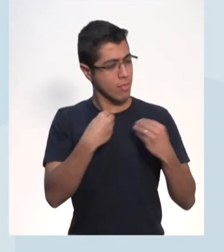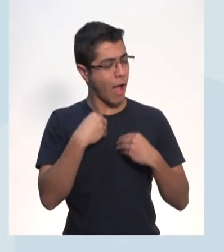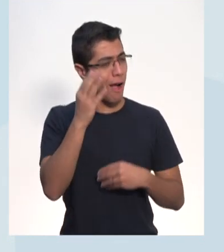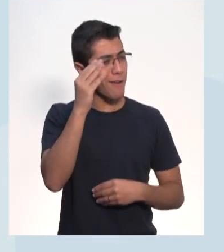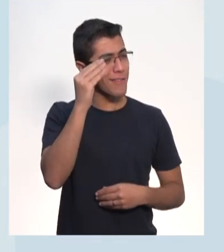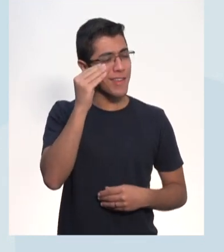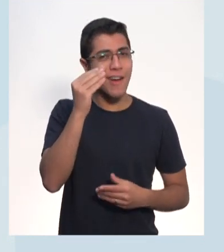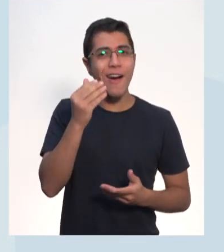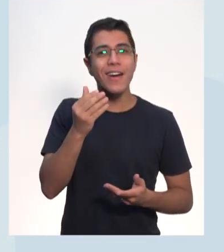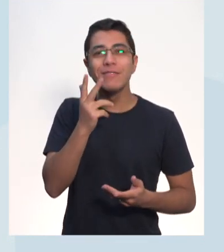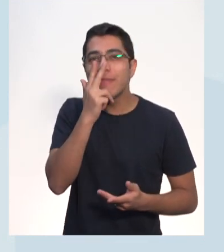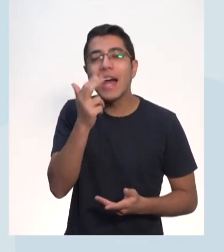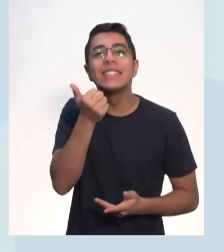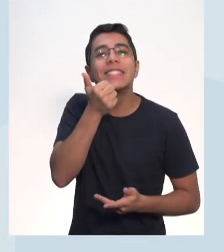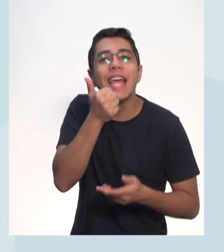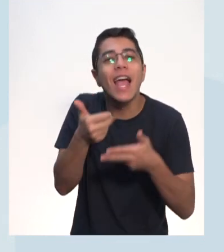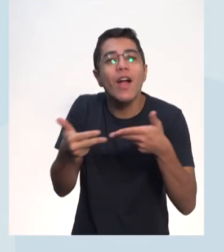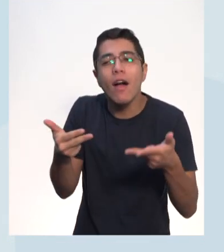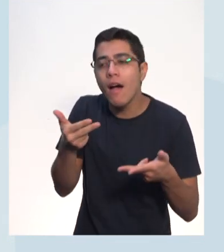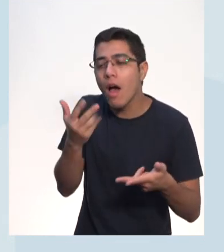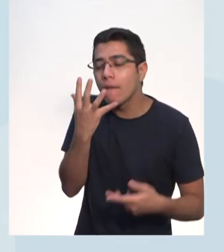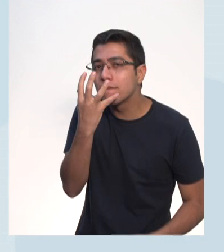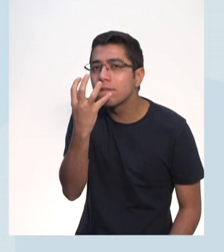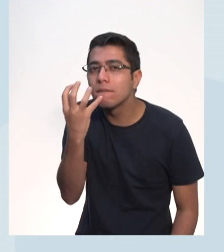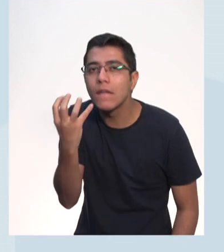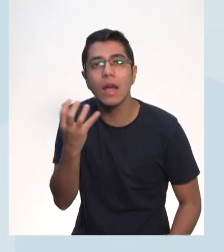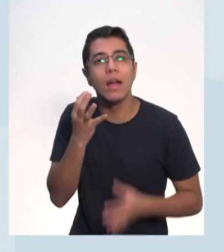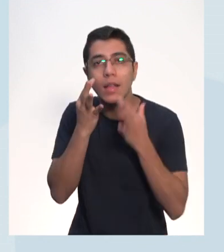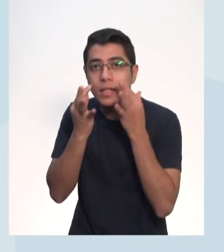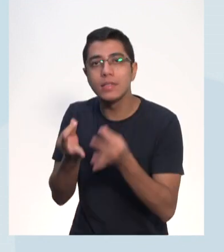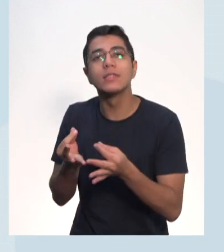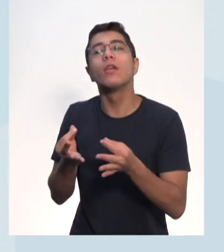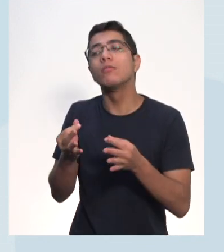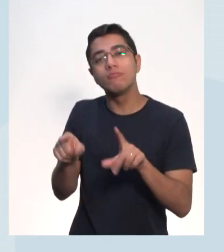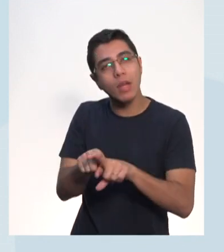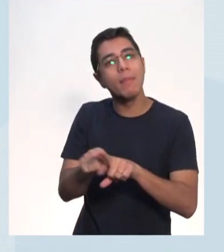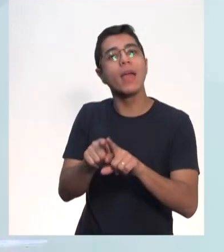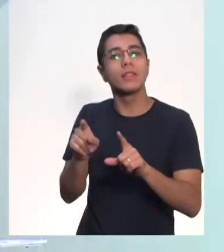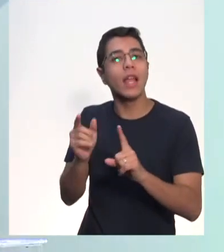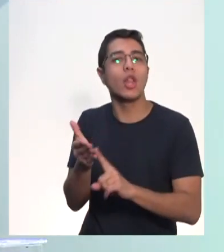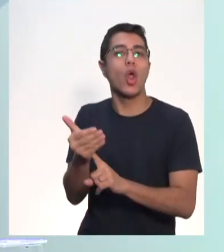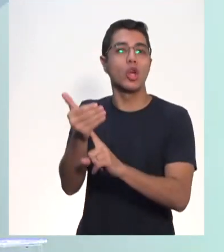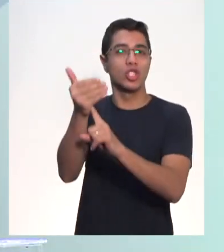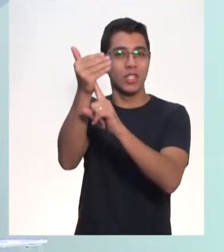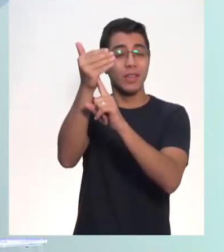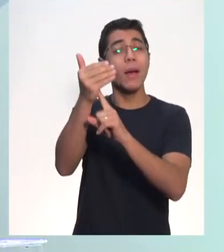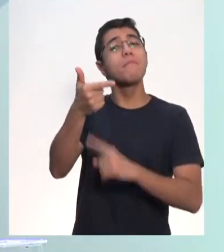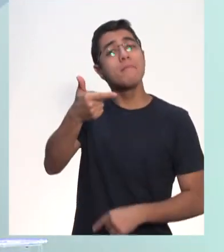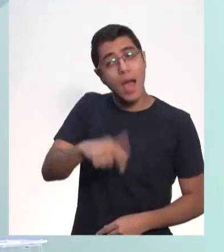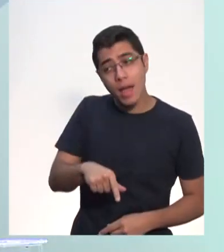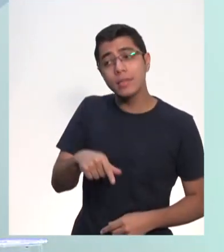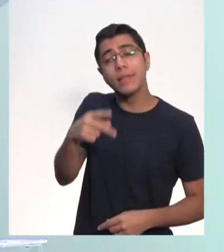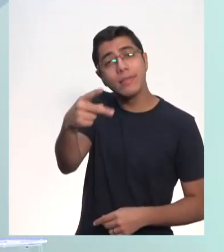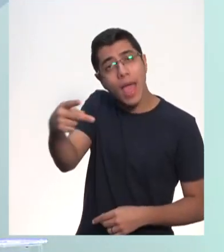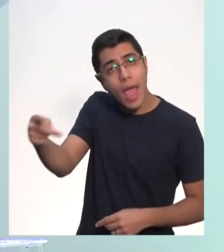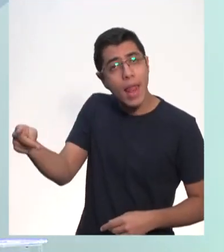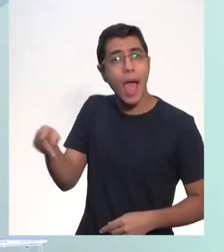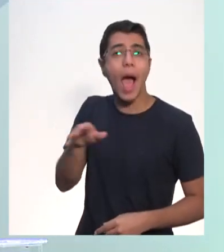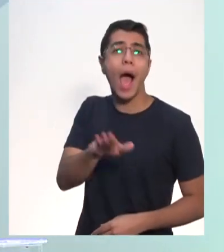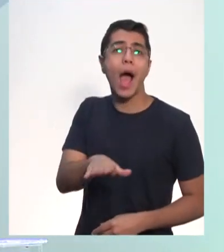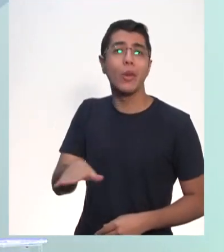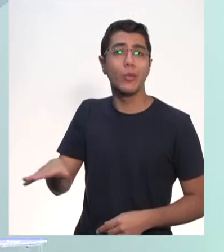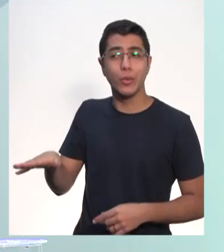priorizar a alfabetização científico-tecnológica e se relacionar com a realidade dos estudantes. Então, foram 3 pontos também